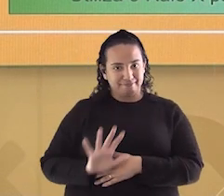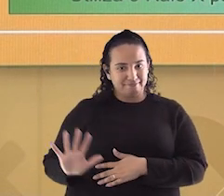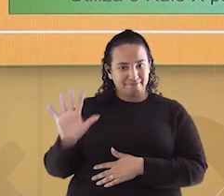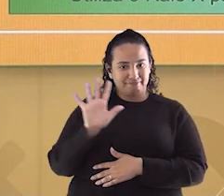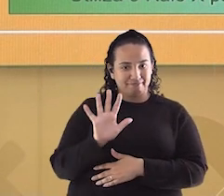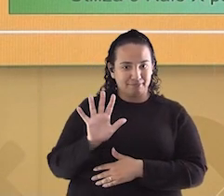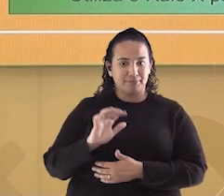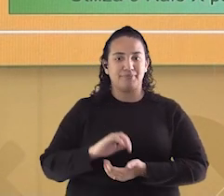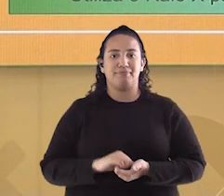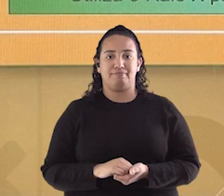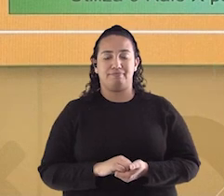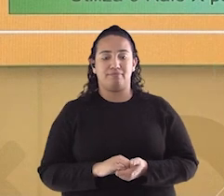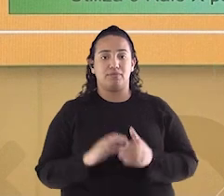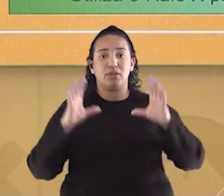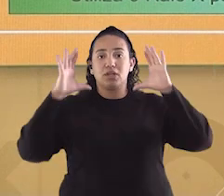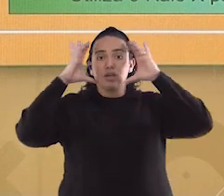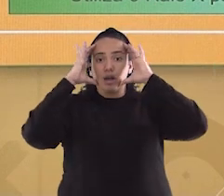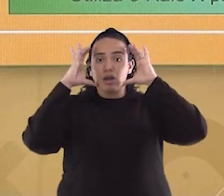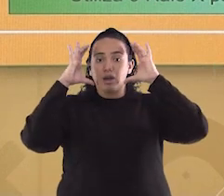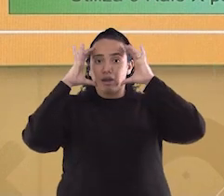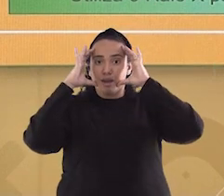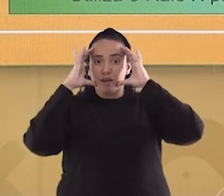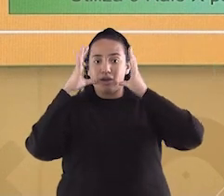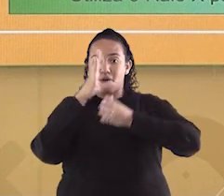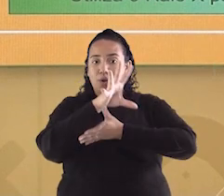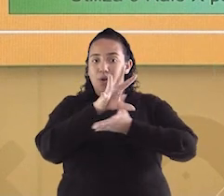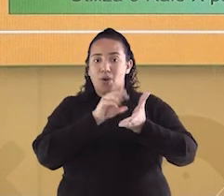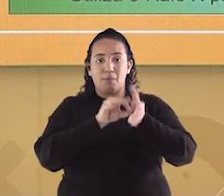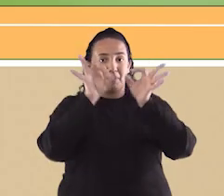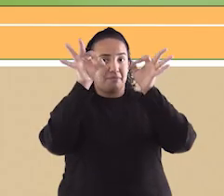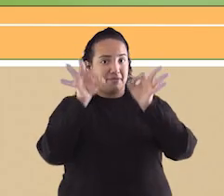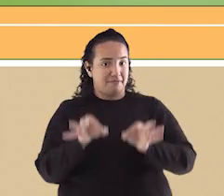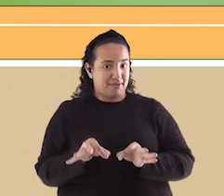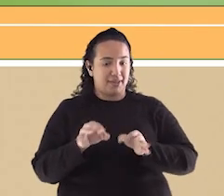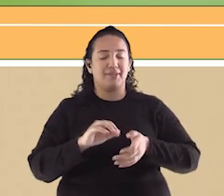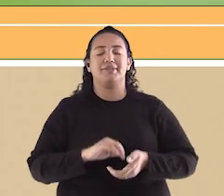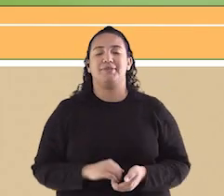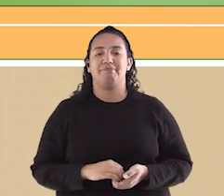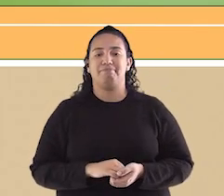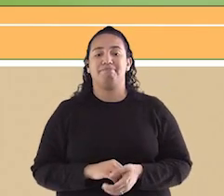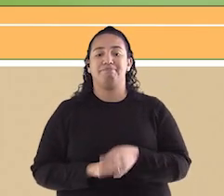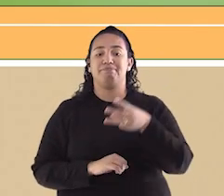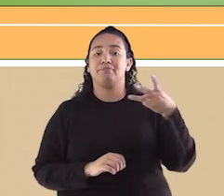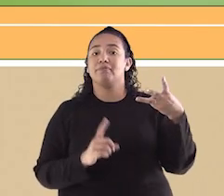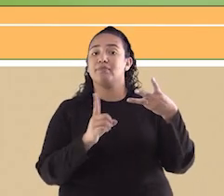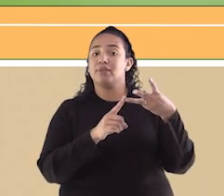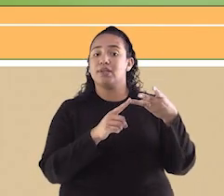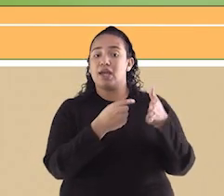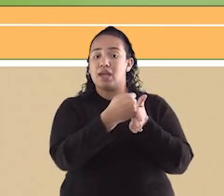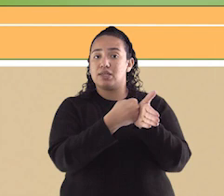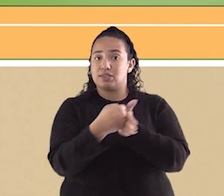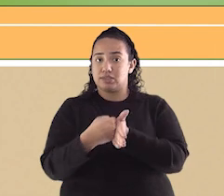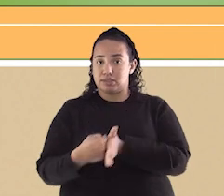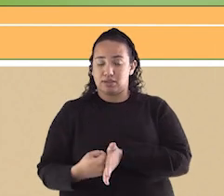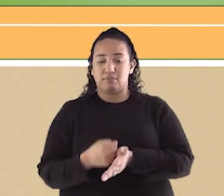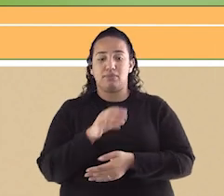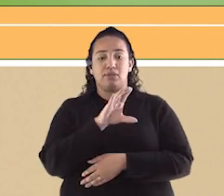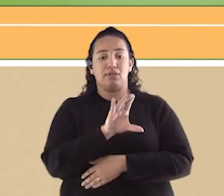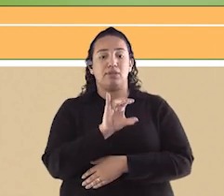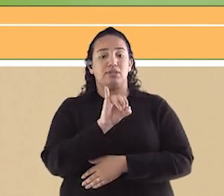aqui. A cópia perfeita de um crânio que foi analisada dessa forma. Outro tipo de exame é a